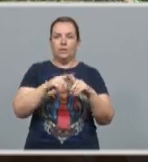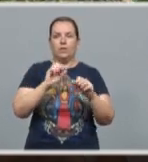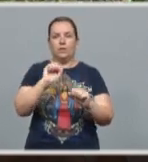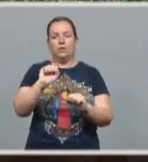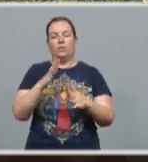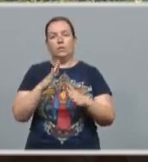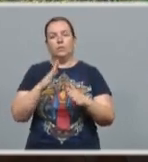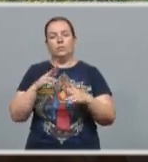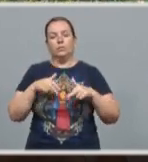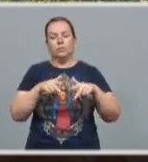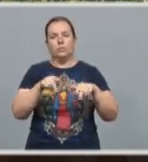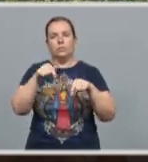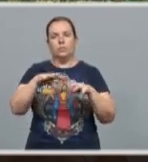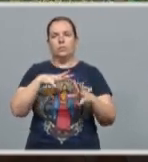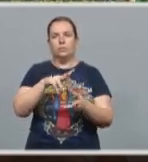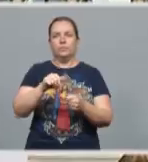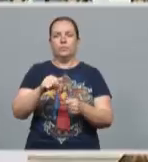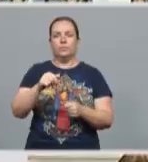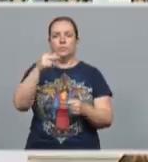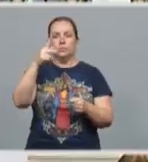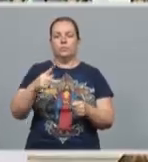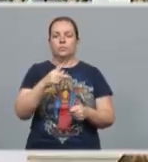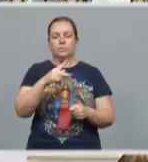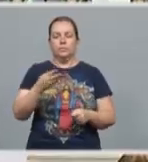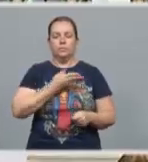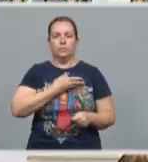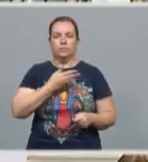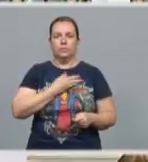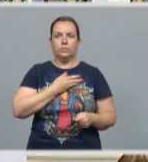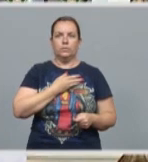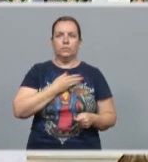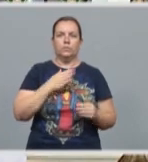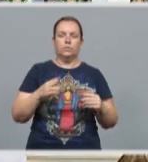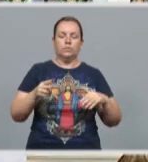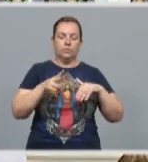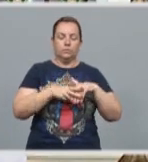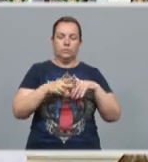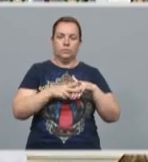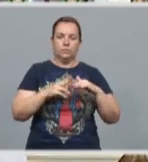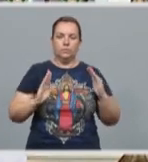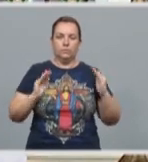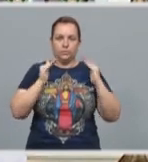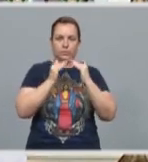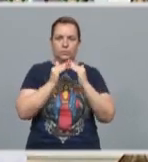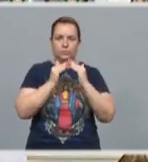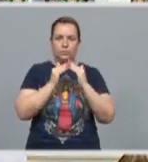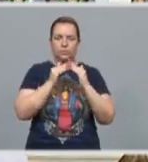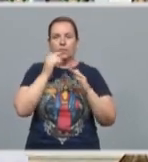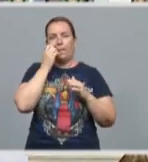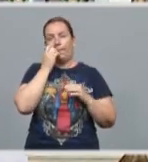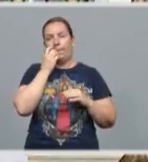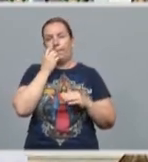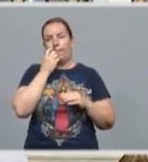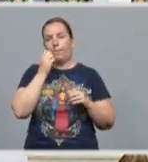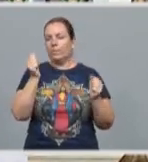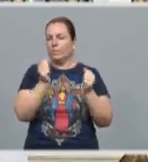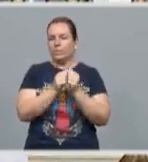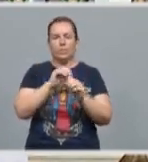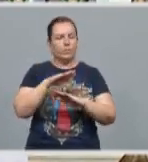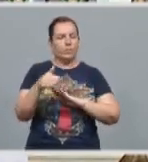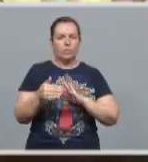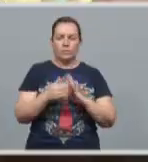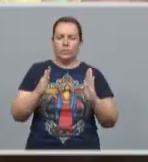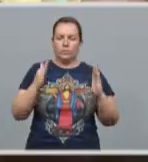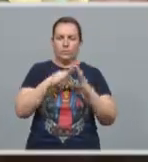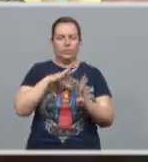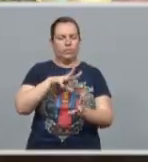enquanto caminha neste mundo. O vosso servo Papa Francisco, o nosso bispo José Antônio, com os bispos do mundo